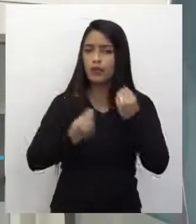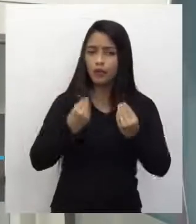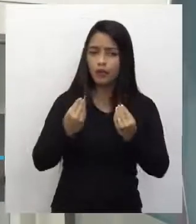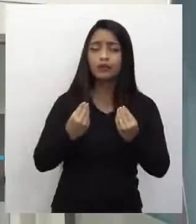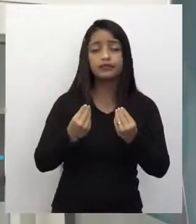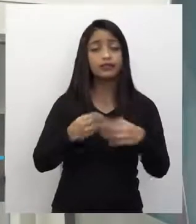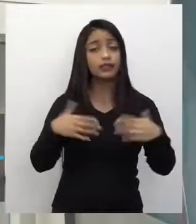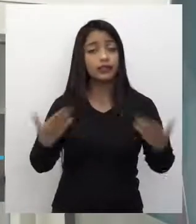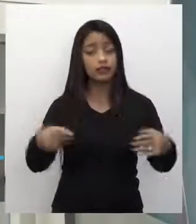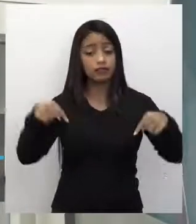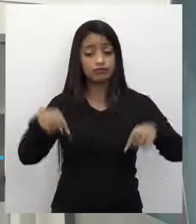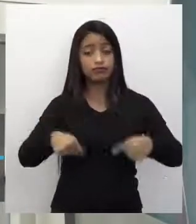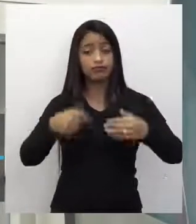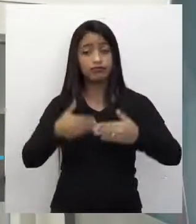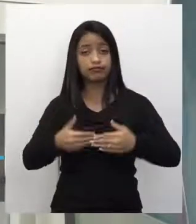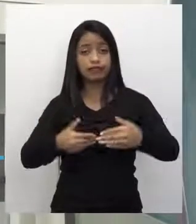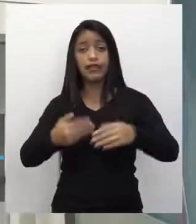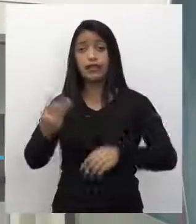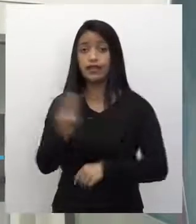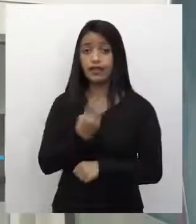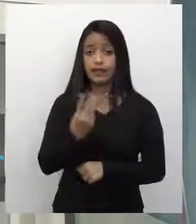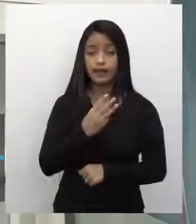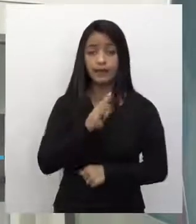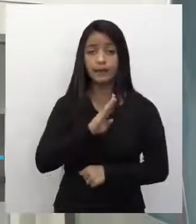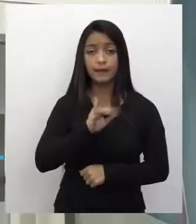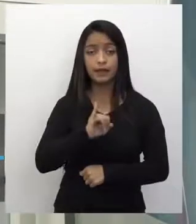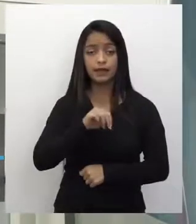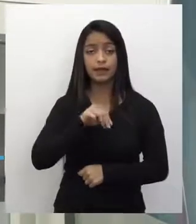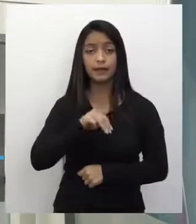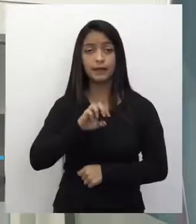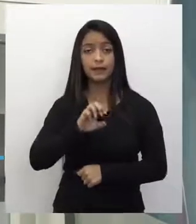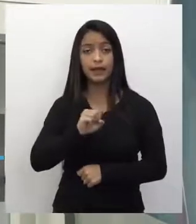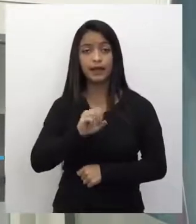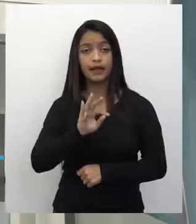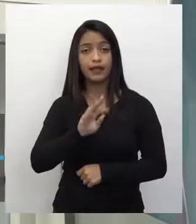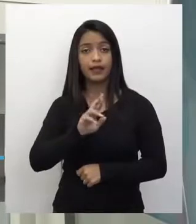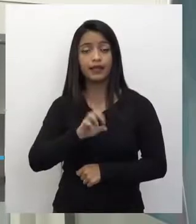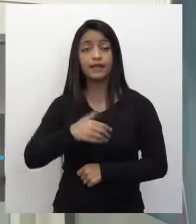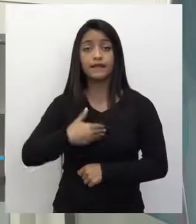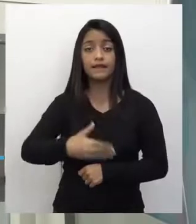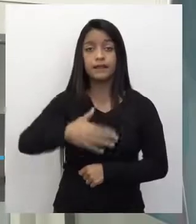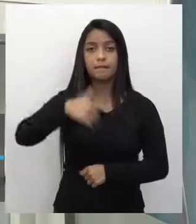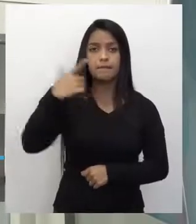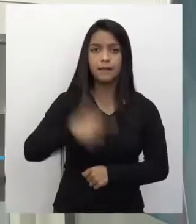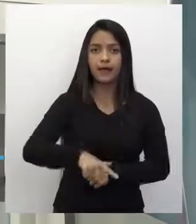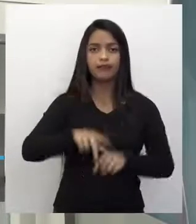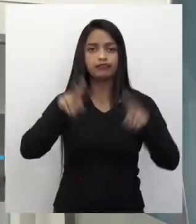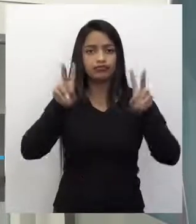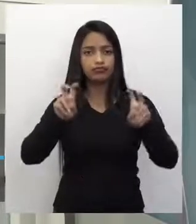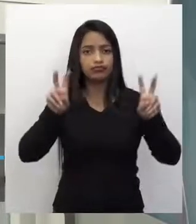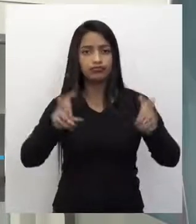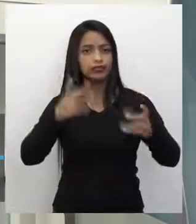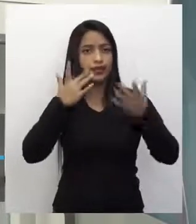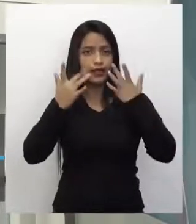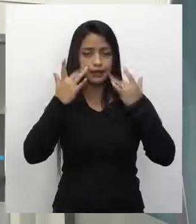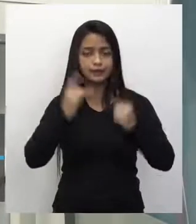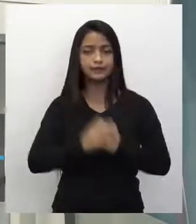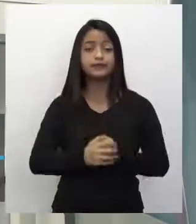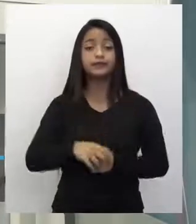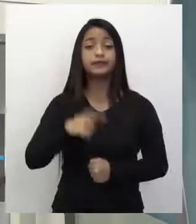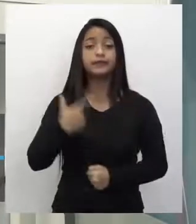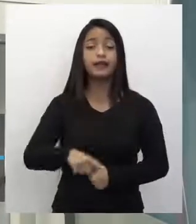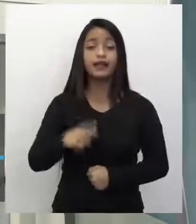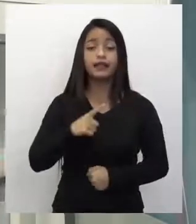teatro no terceiro bimestre. E nós temos mais uma ferramenta de integração entre a gente, para a gente se